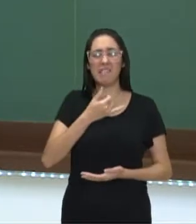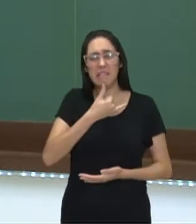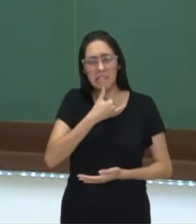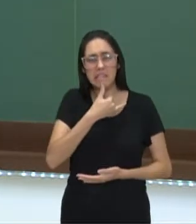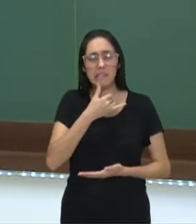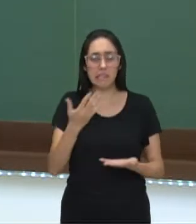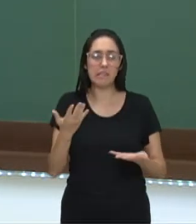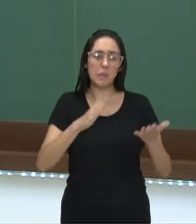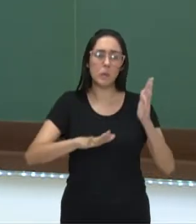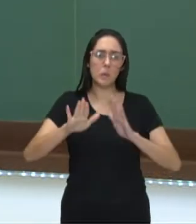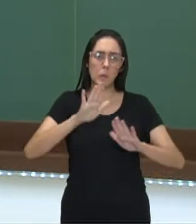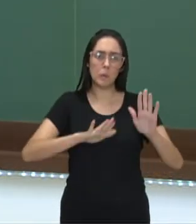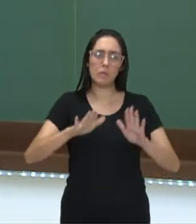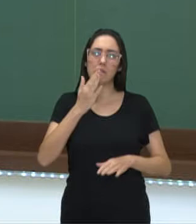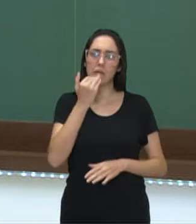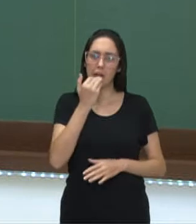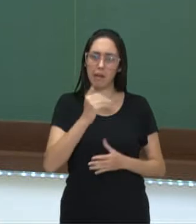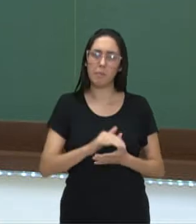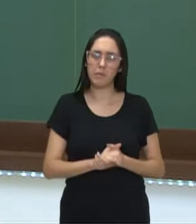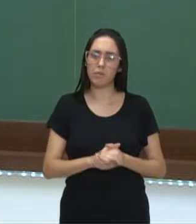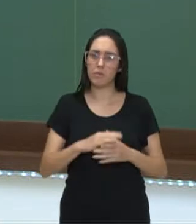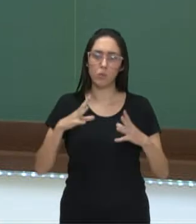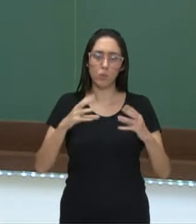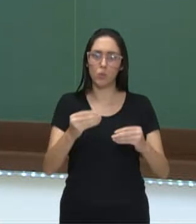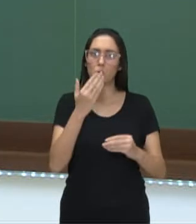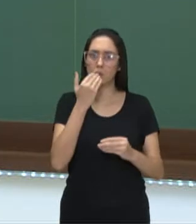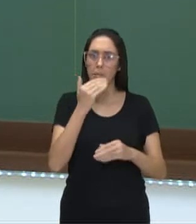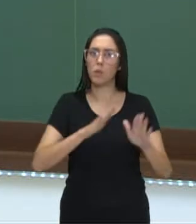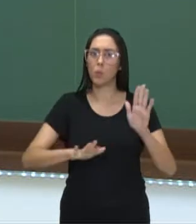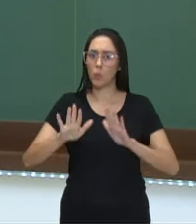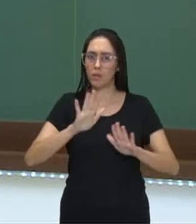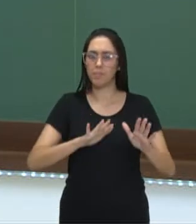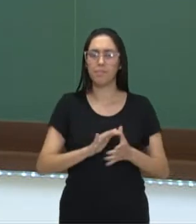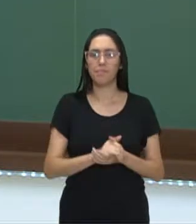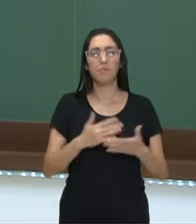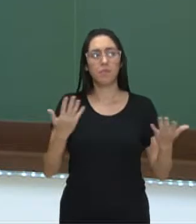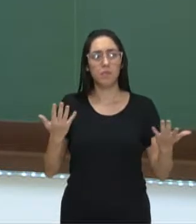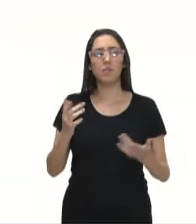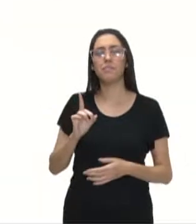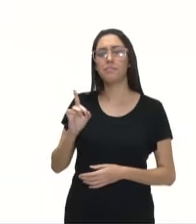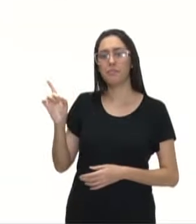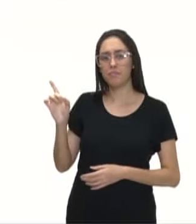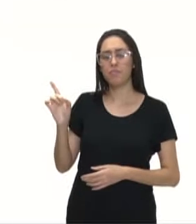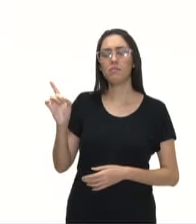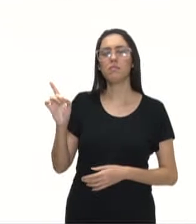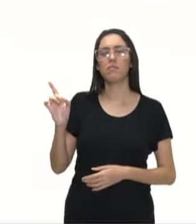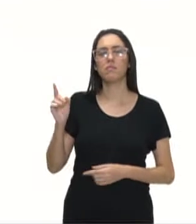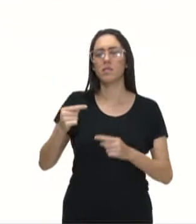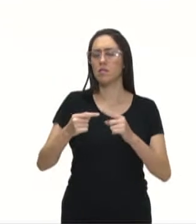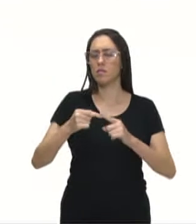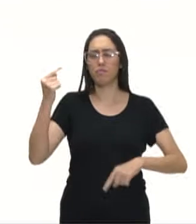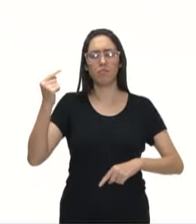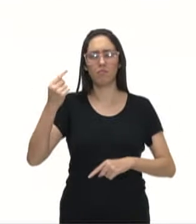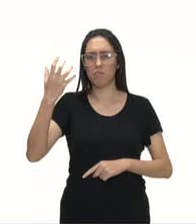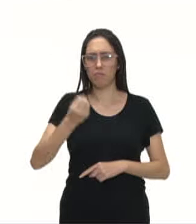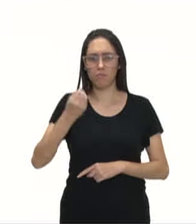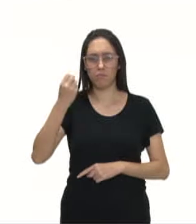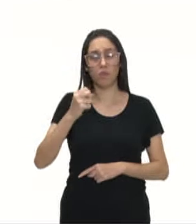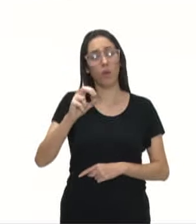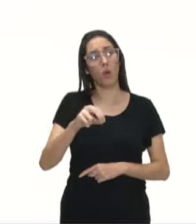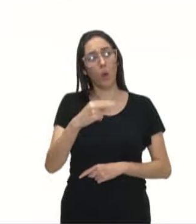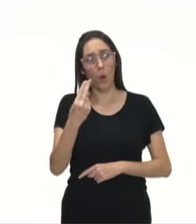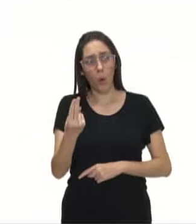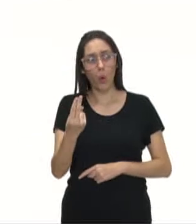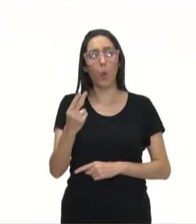os alimentos, tá bom? Com todos, na verdade. Então, intolerância à lactose ou hipolactasia,